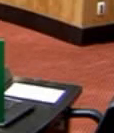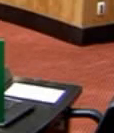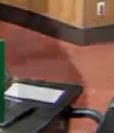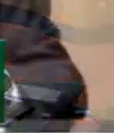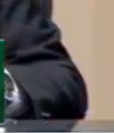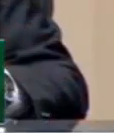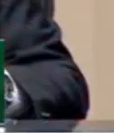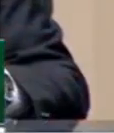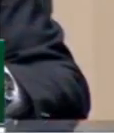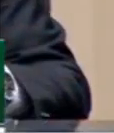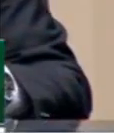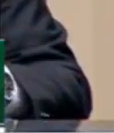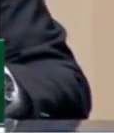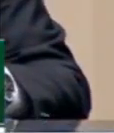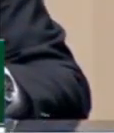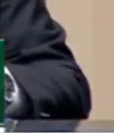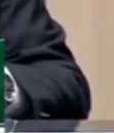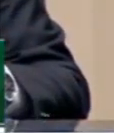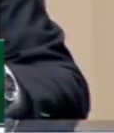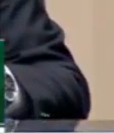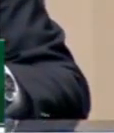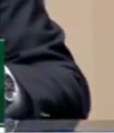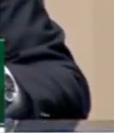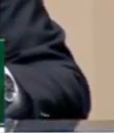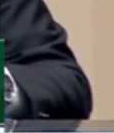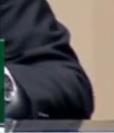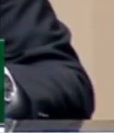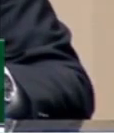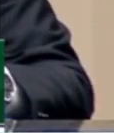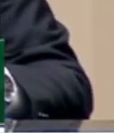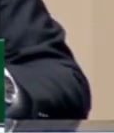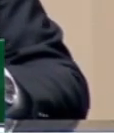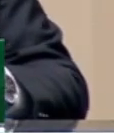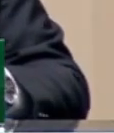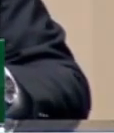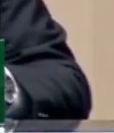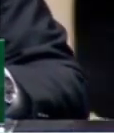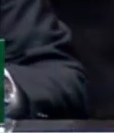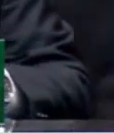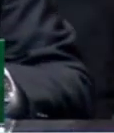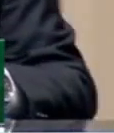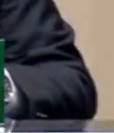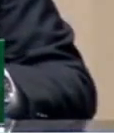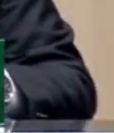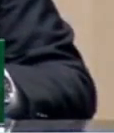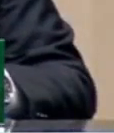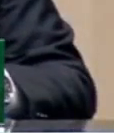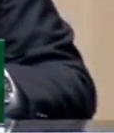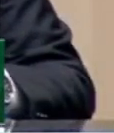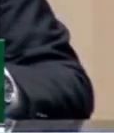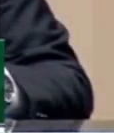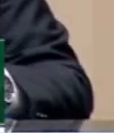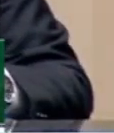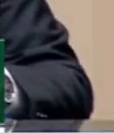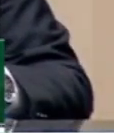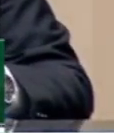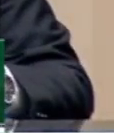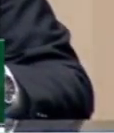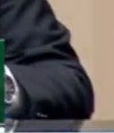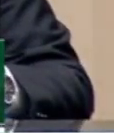Sob a proteção de Deus, declaro aberta a presente sessão. Convido a deputada